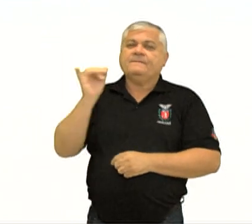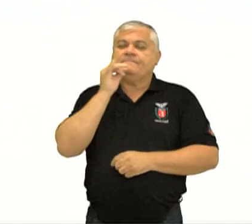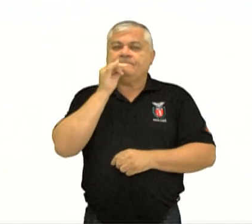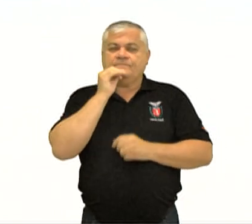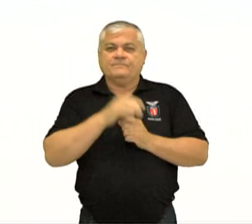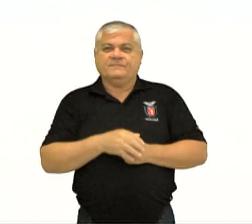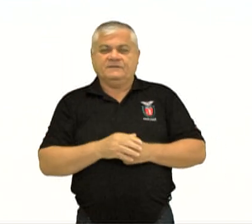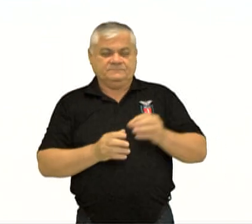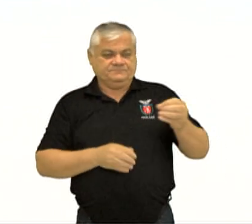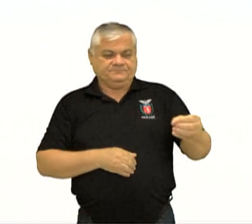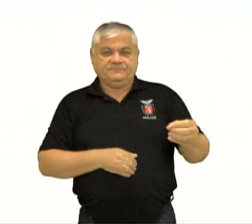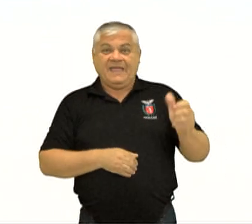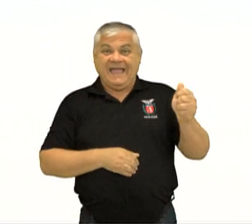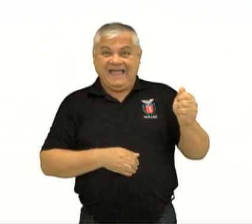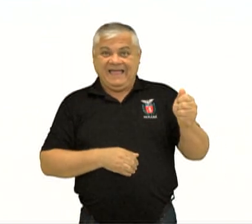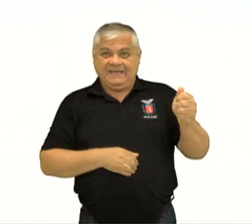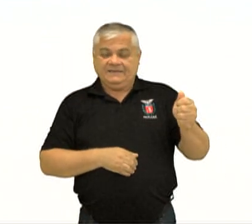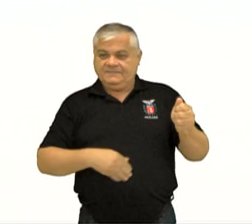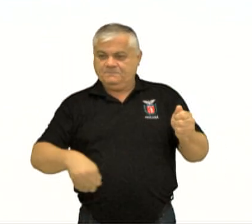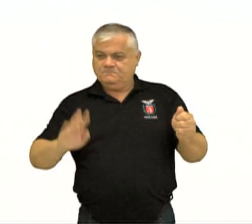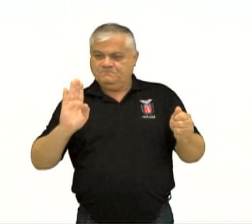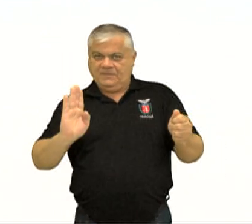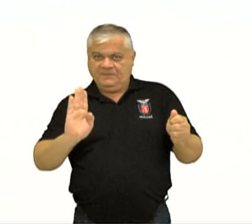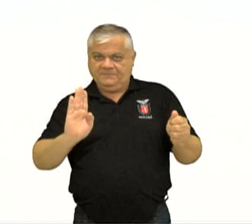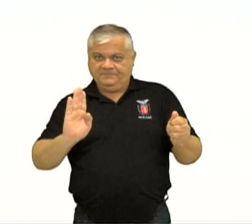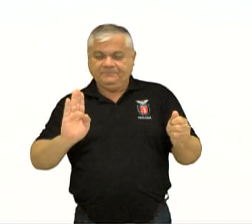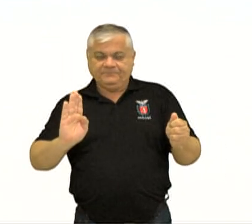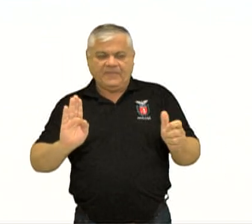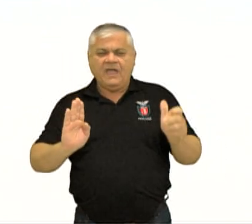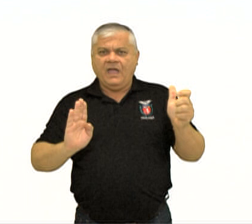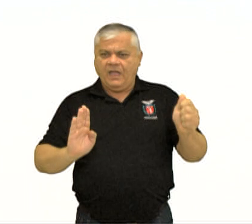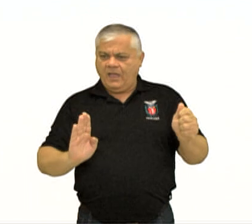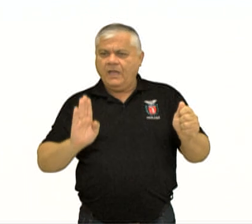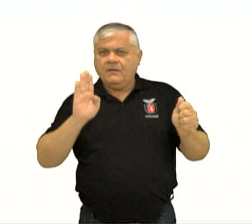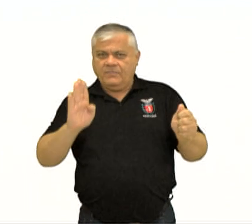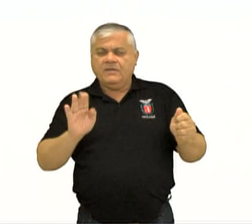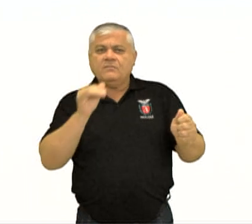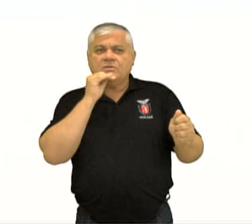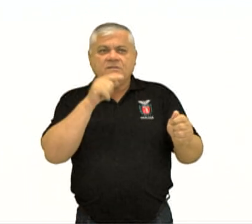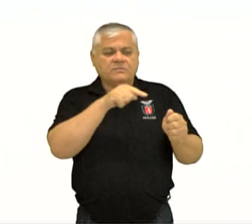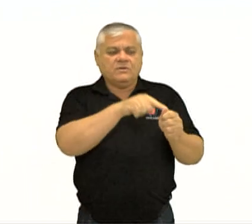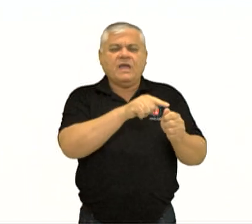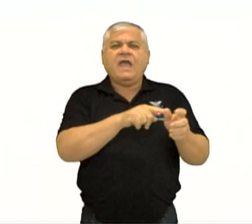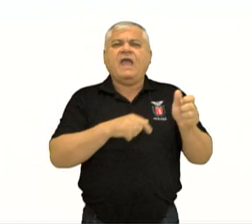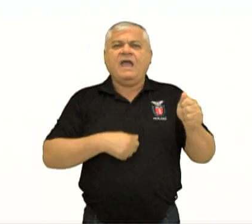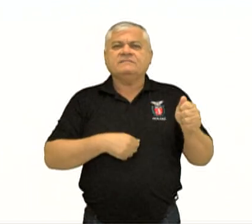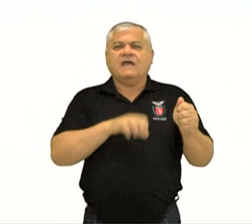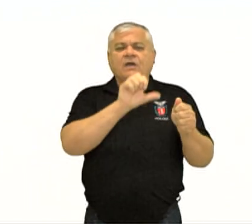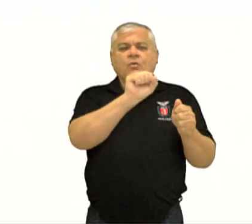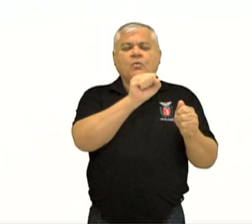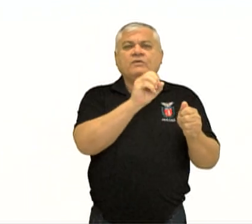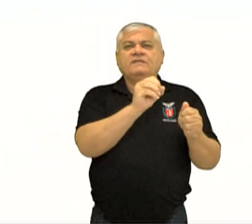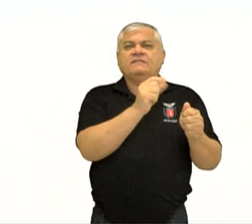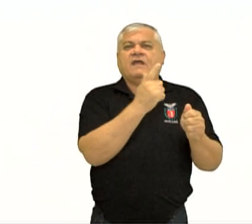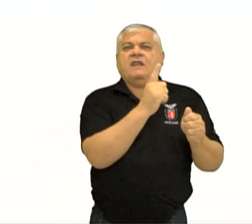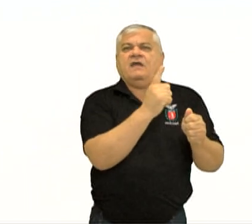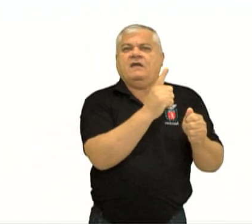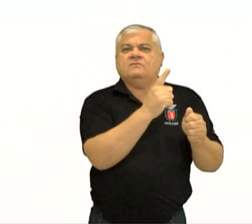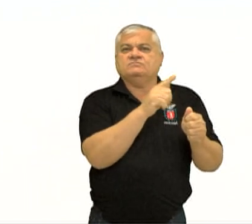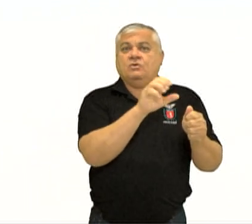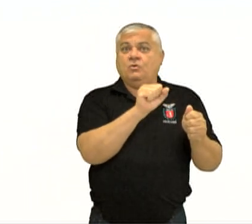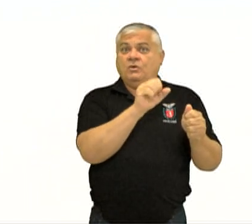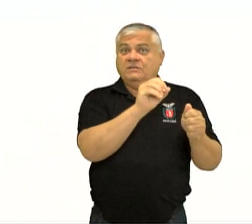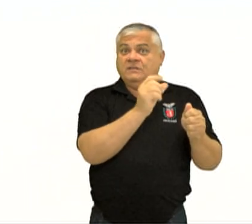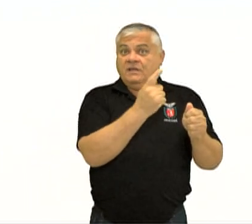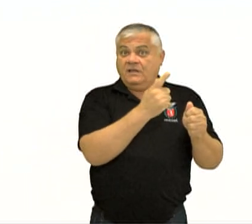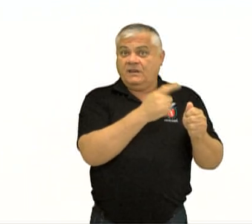um corpo A próximo de um corpo B. Tal que o corpo A está a 80 graus Celsius, tal que o